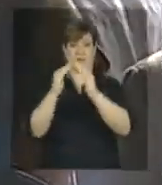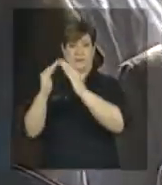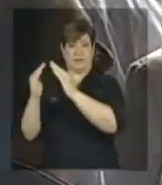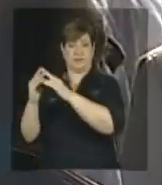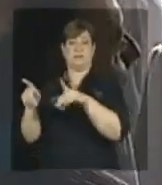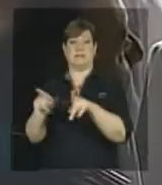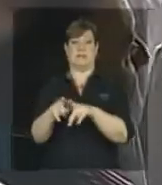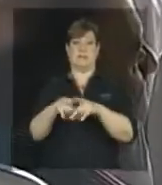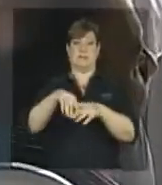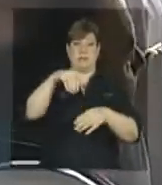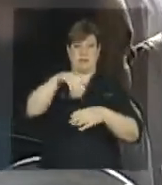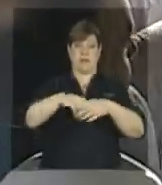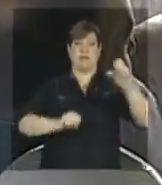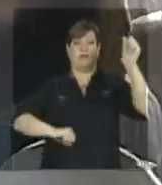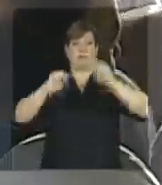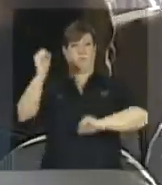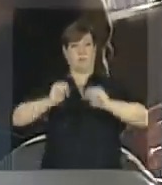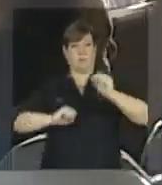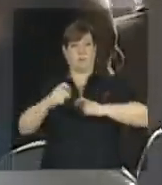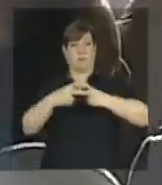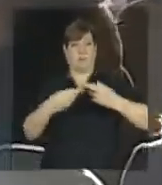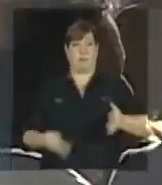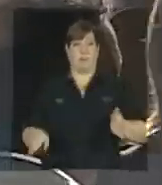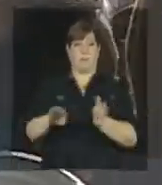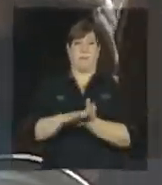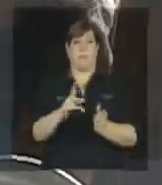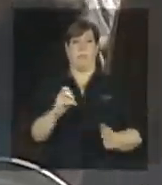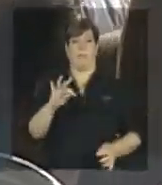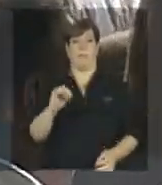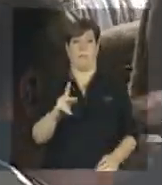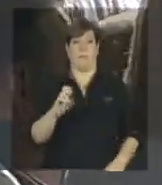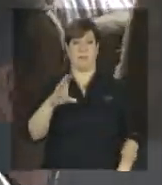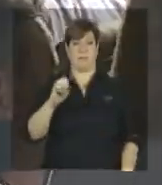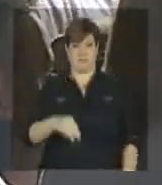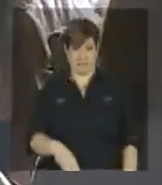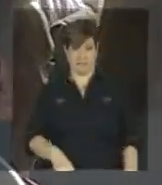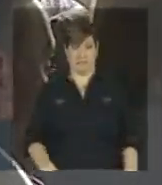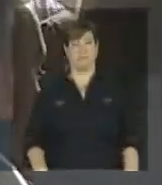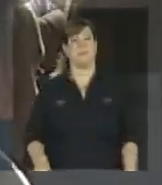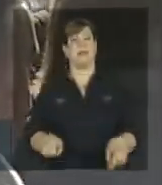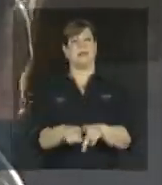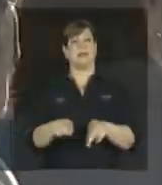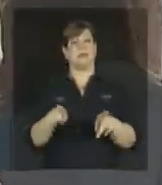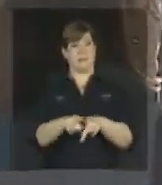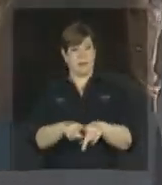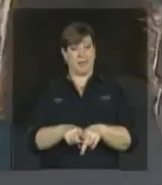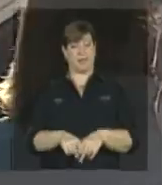complexo industrial e portuário de Pecém. E também